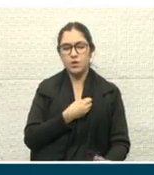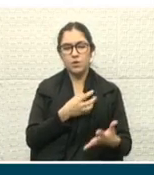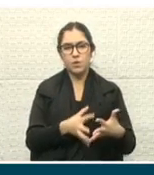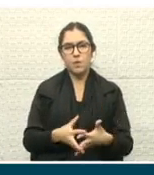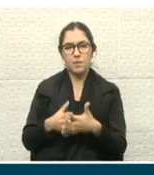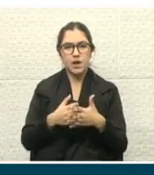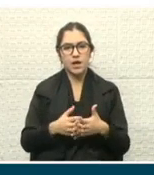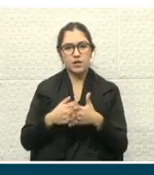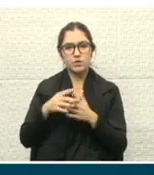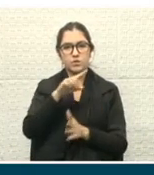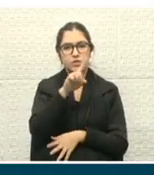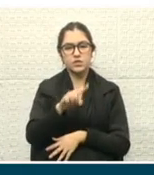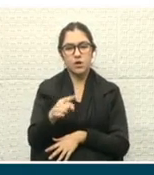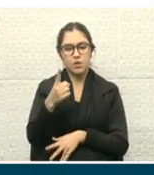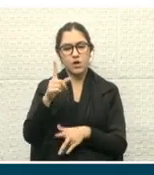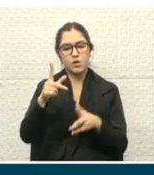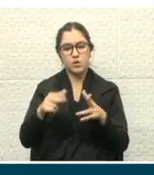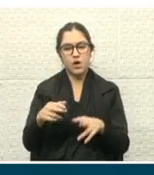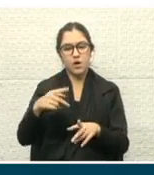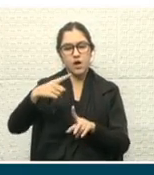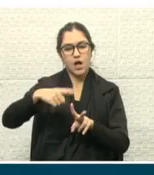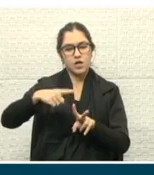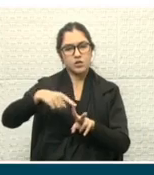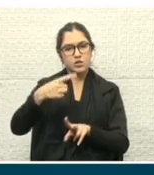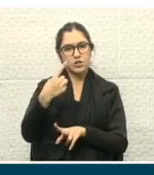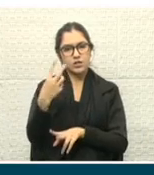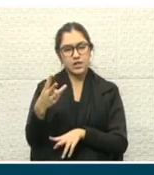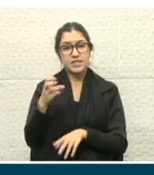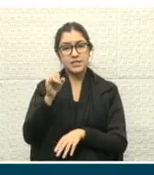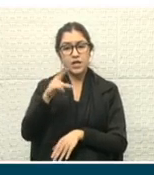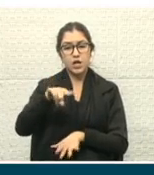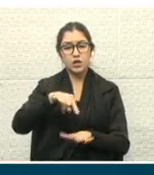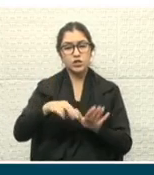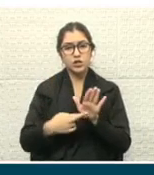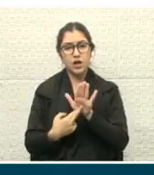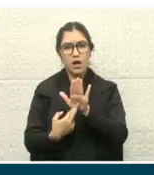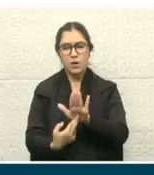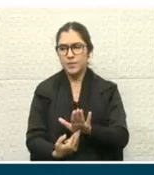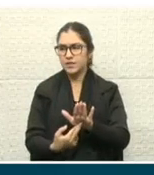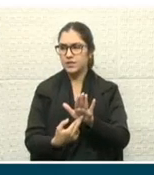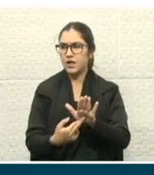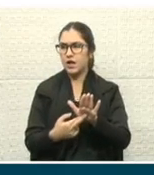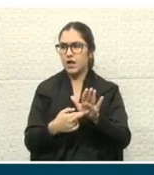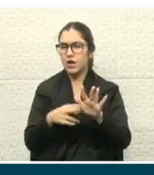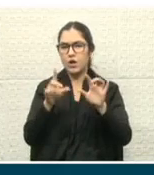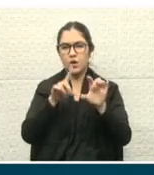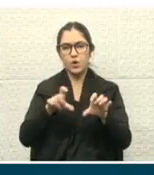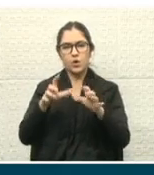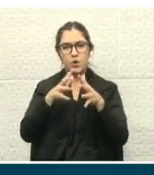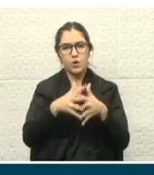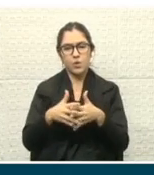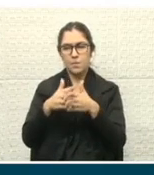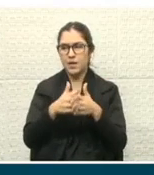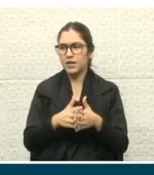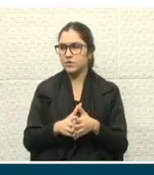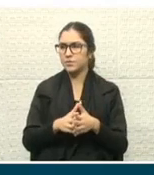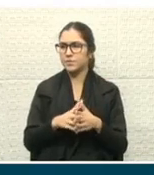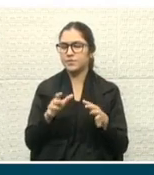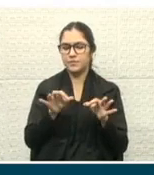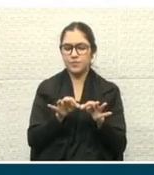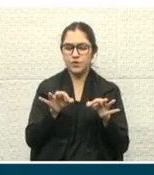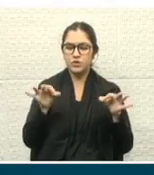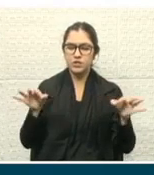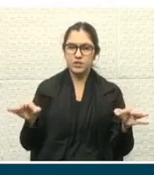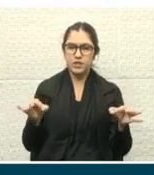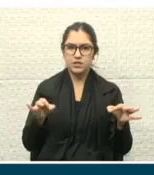complexo Z1 é igual a raiz de 13. Se nós fôssemos representá-lo no plano complexo, a